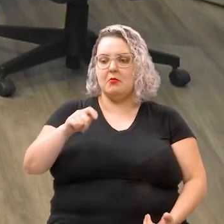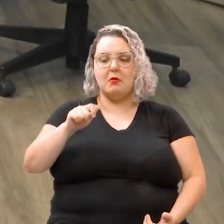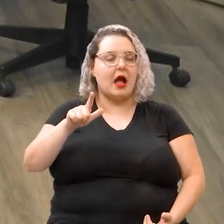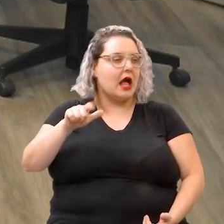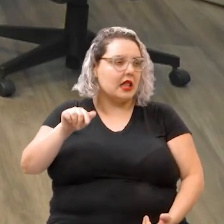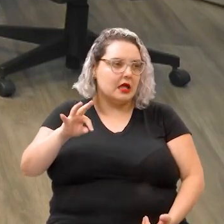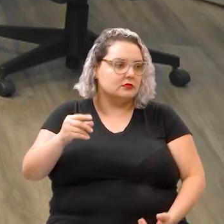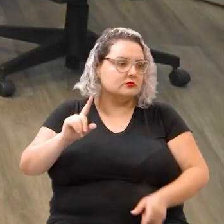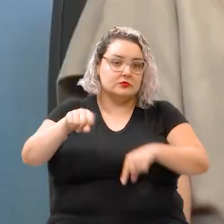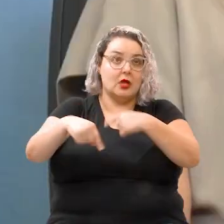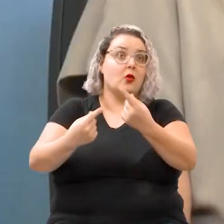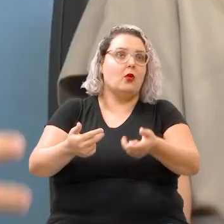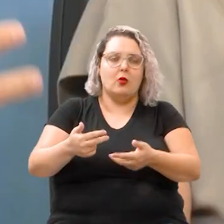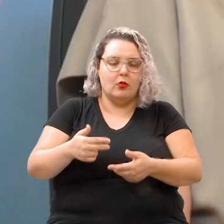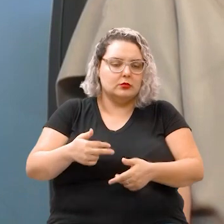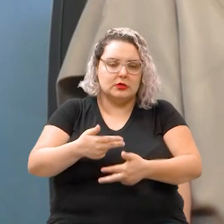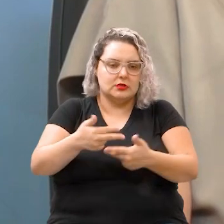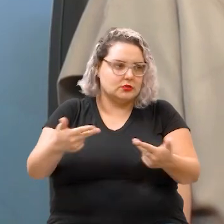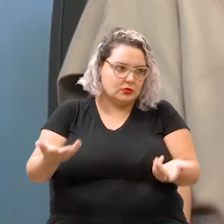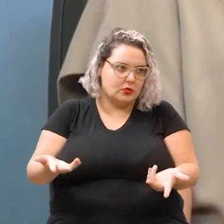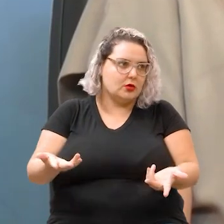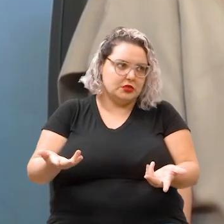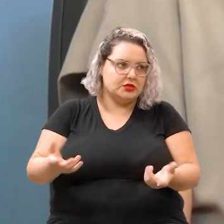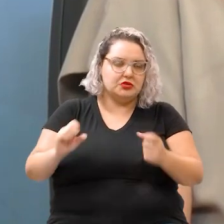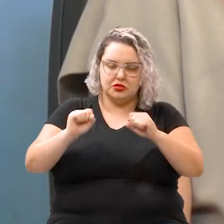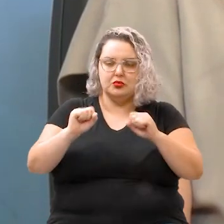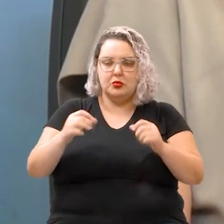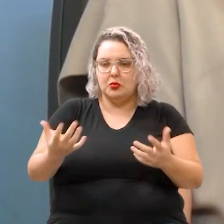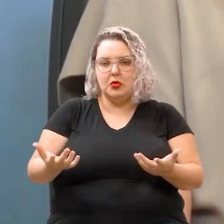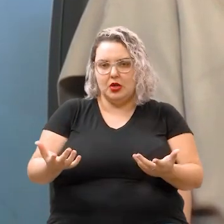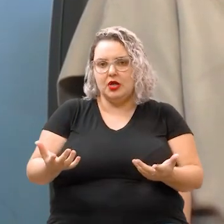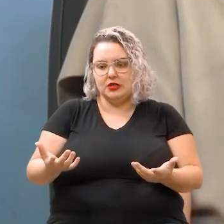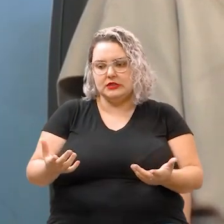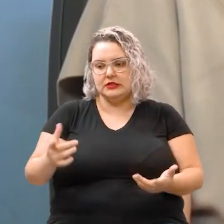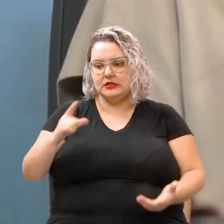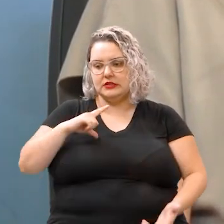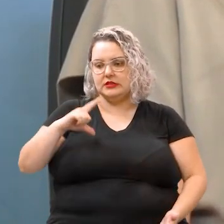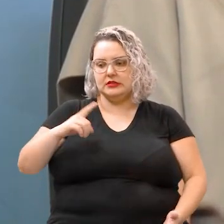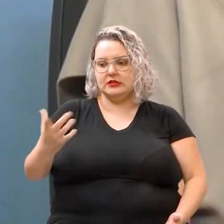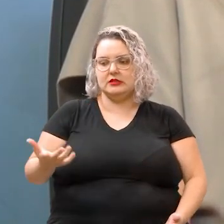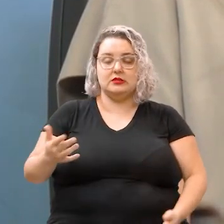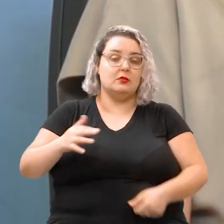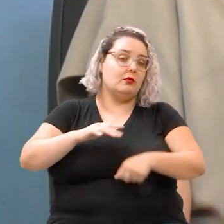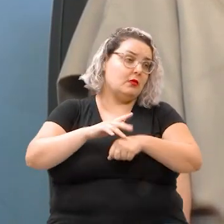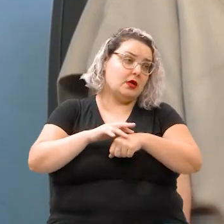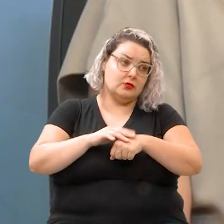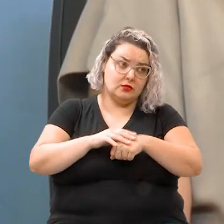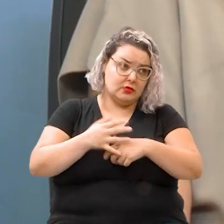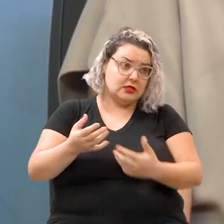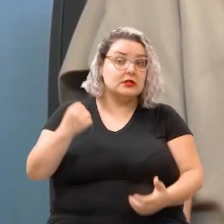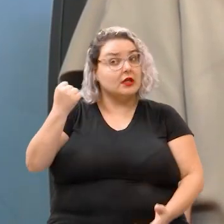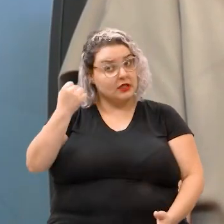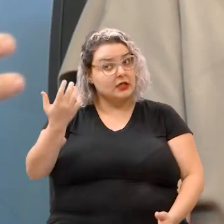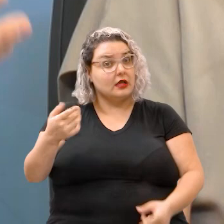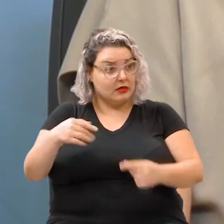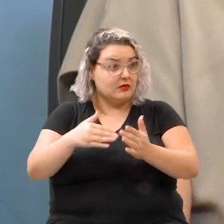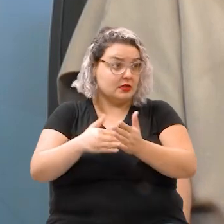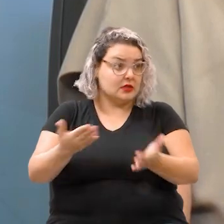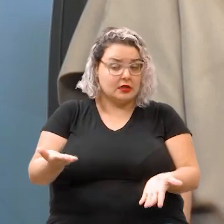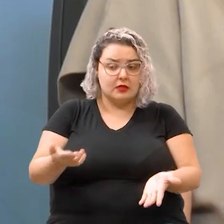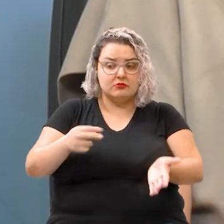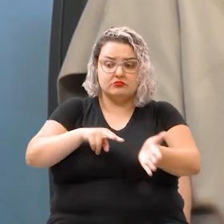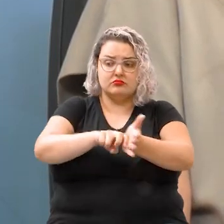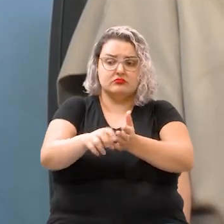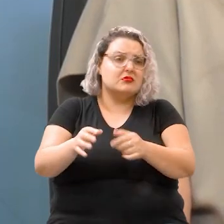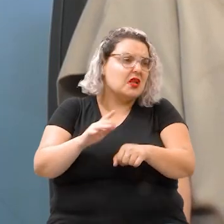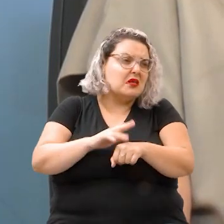ele não tem outras situações, né, que possam levar aí a alguma patologia, né? Pode ser até um diagnóstico de